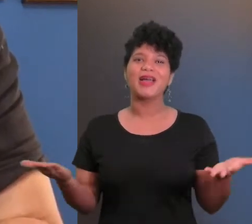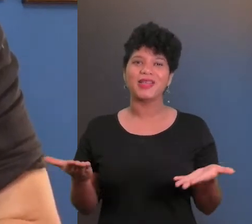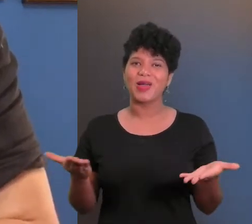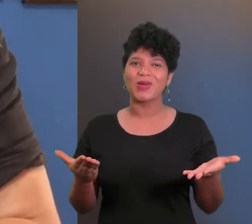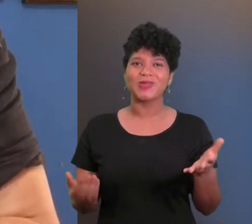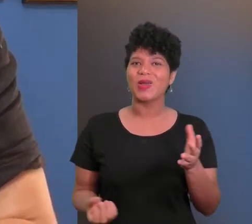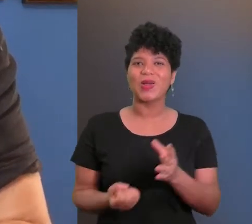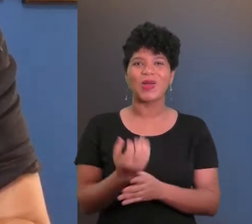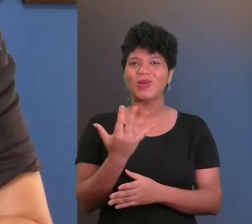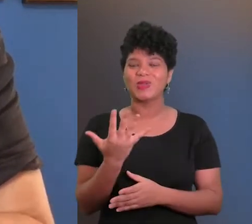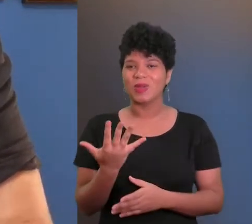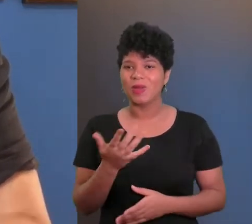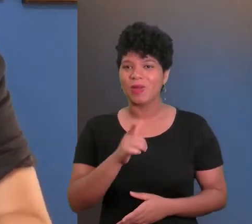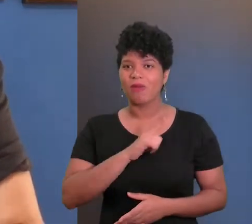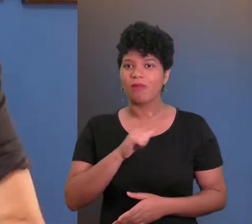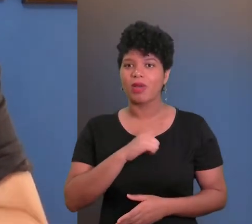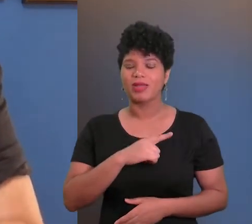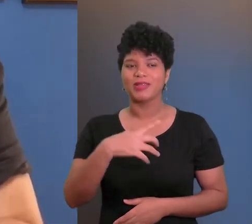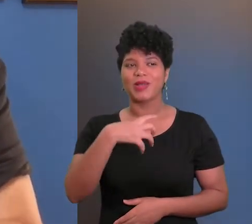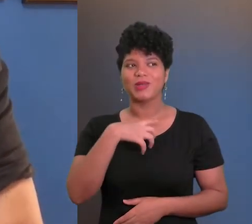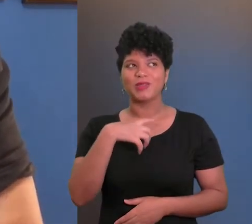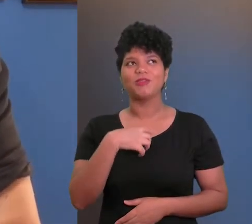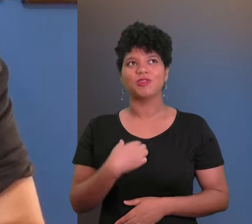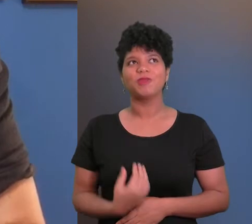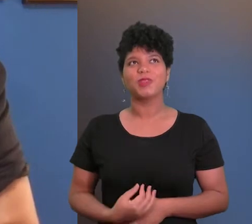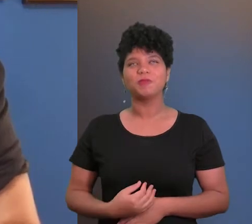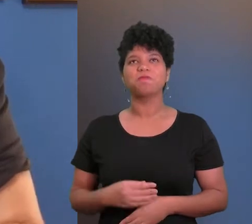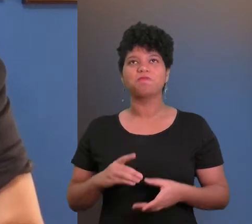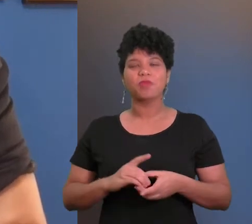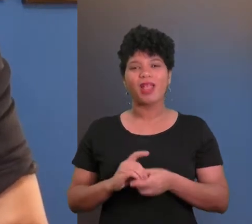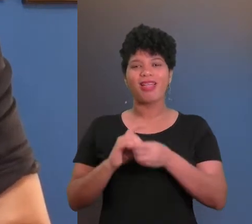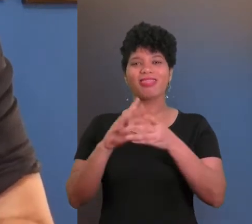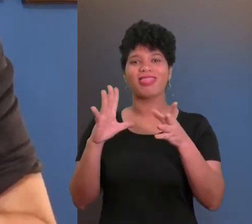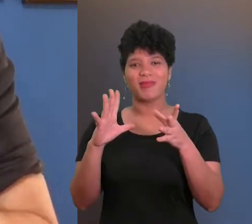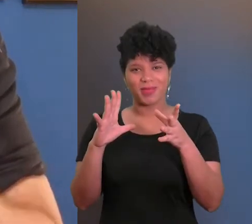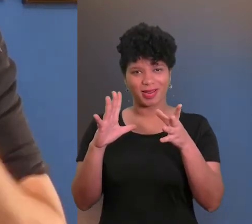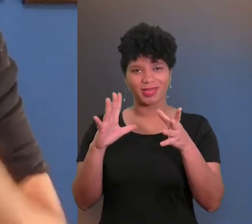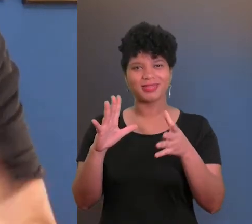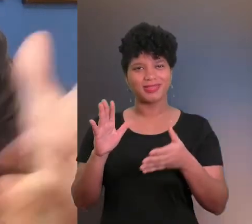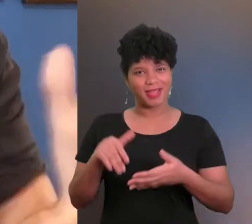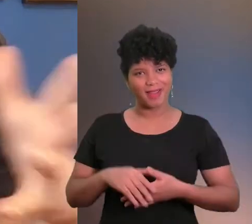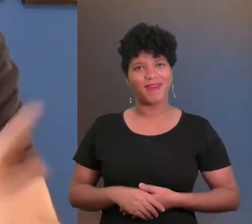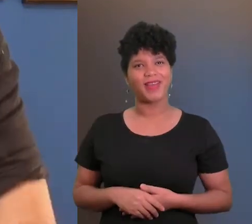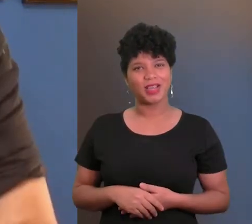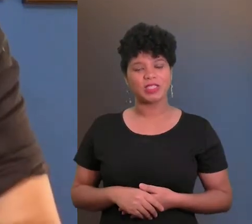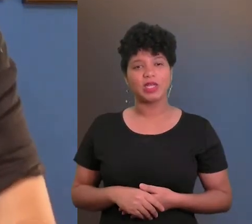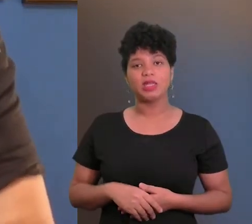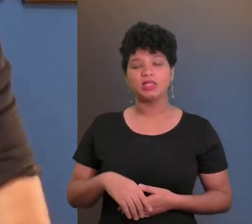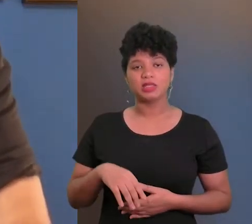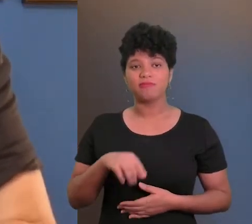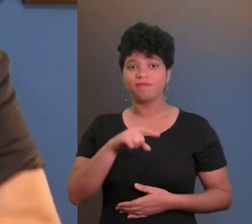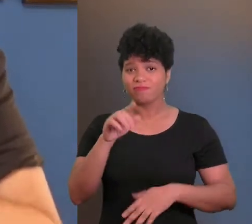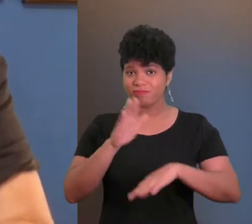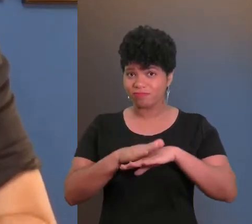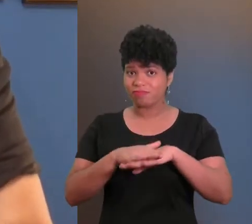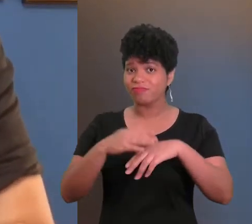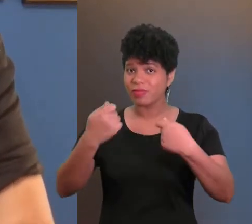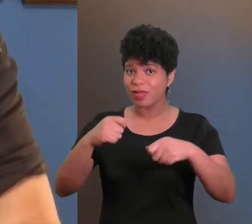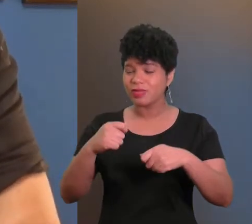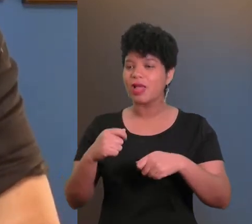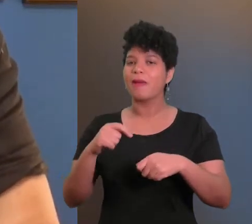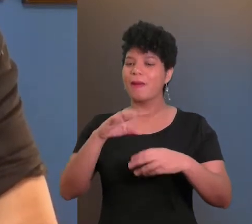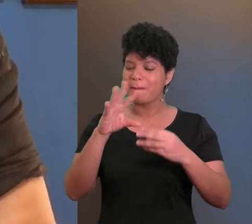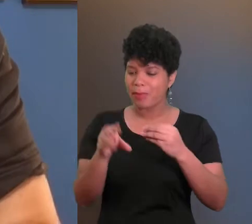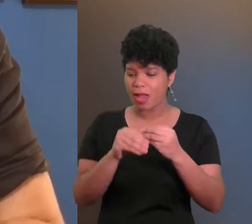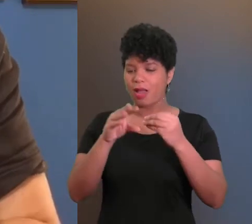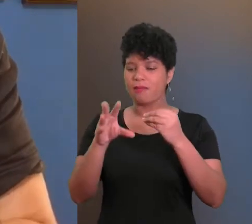nascimento, o sentimento ele é um pouco como a democracia. Por mais que você faça, sempre há